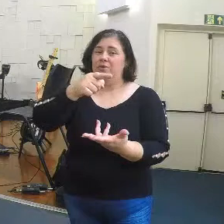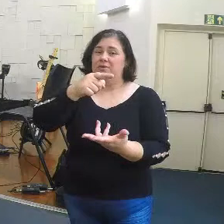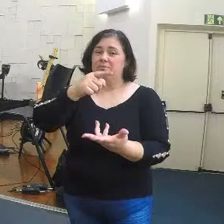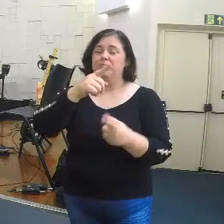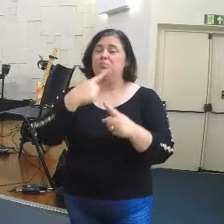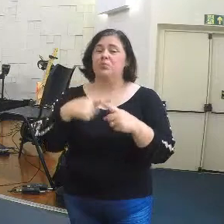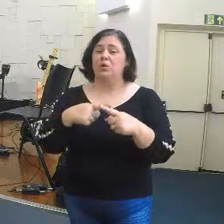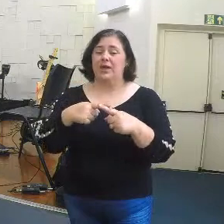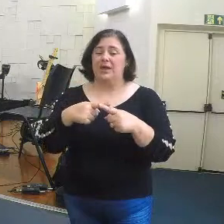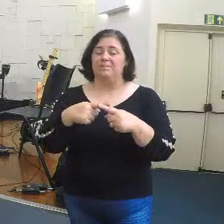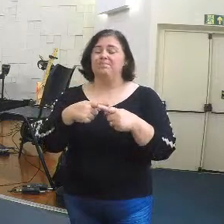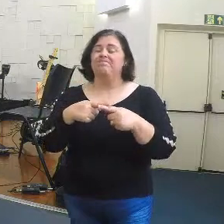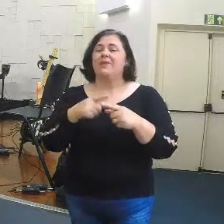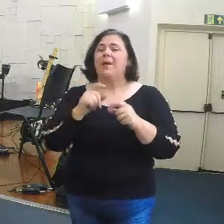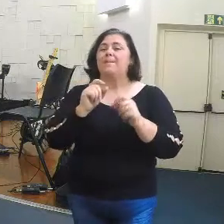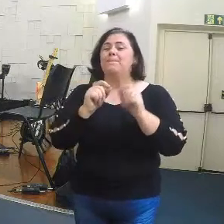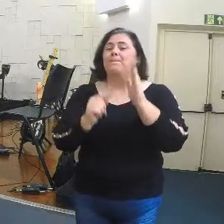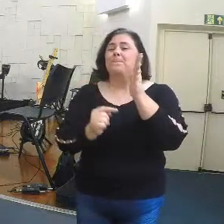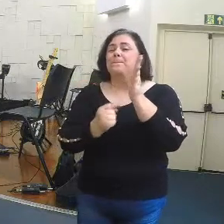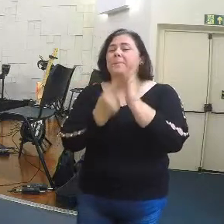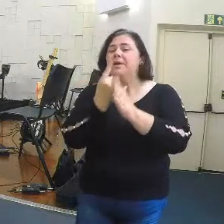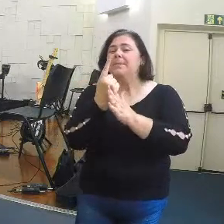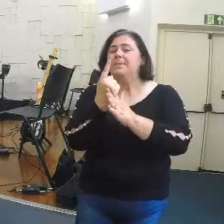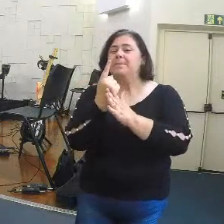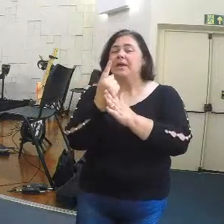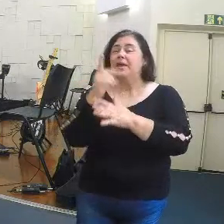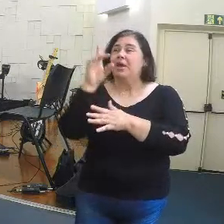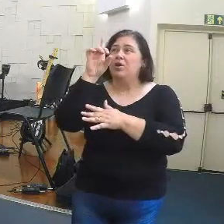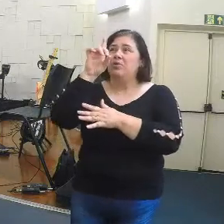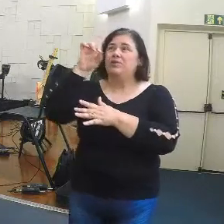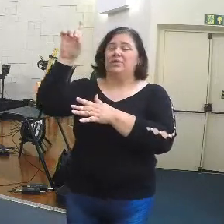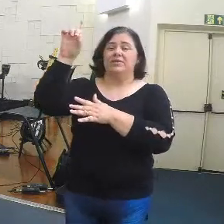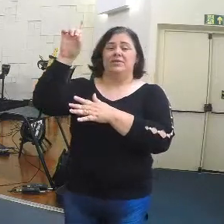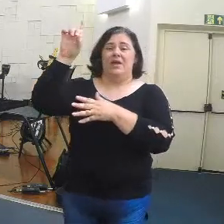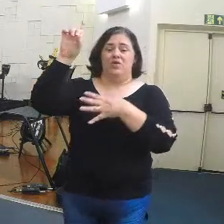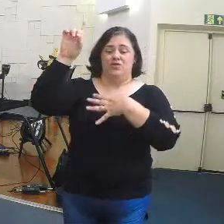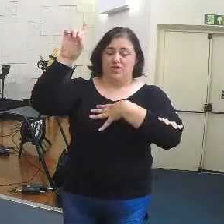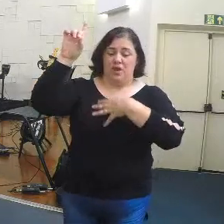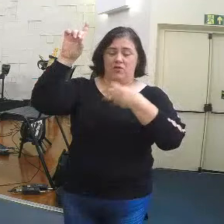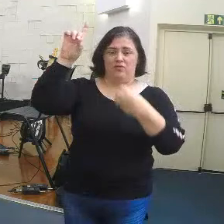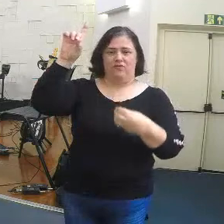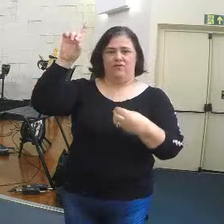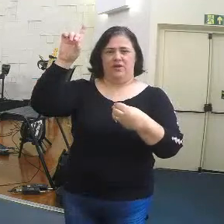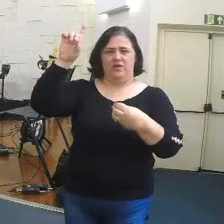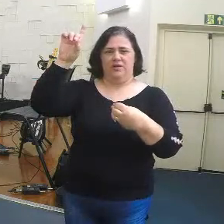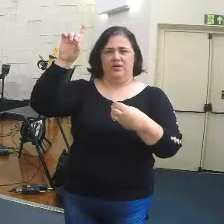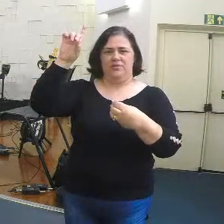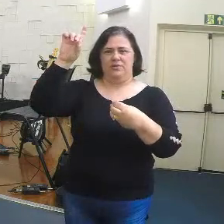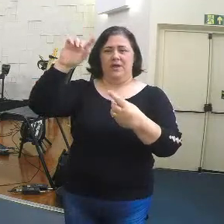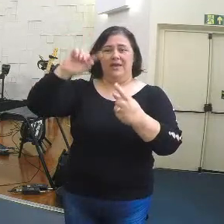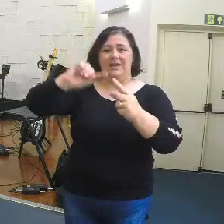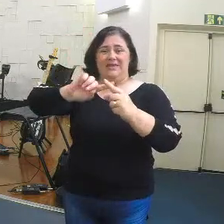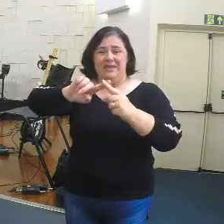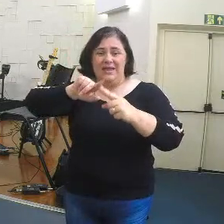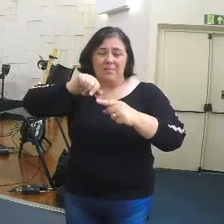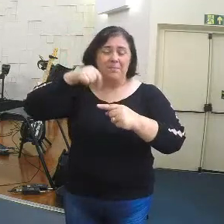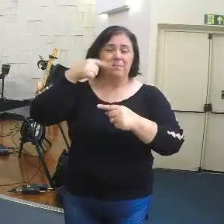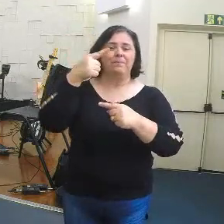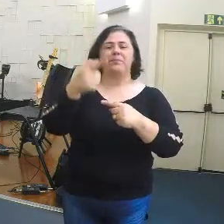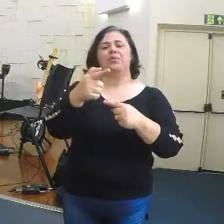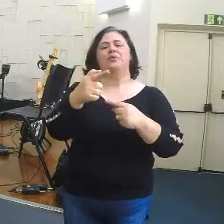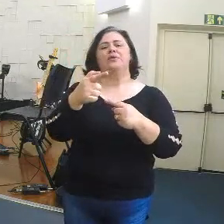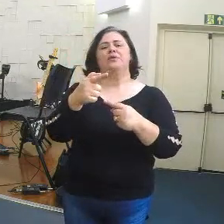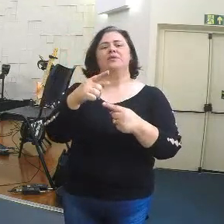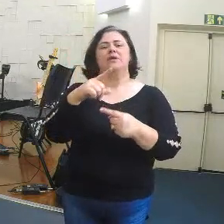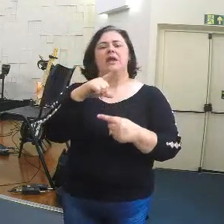outra. Primeiro Deus gerou. O Pai gerou o Filho. Da relação de amor entre o Pai e o Filho